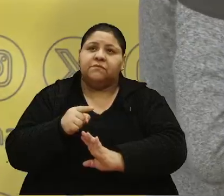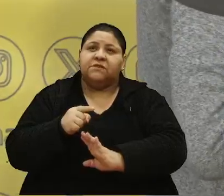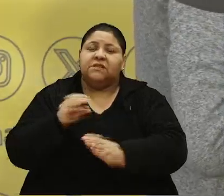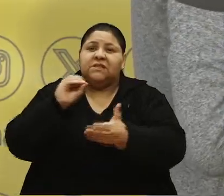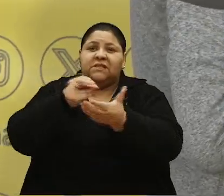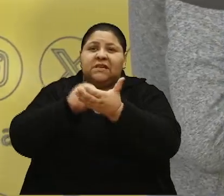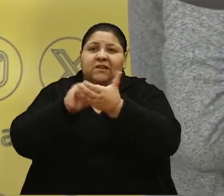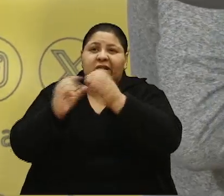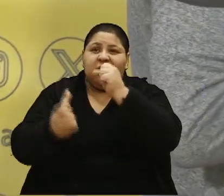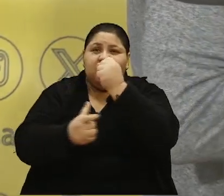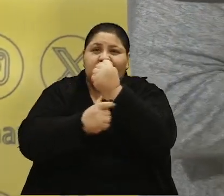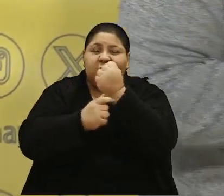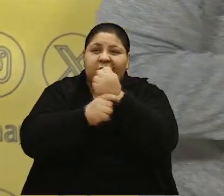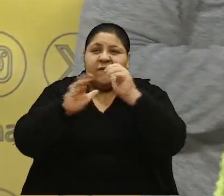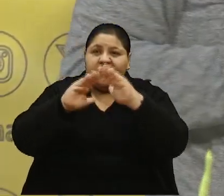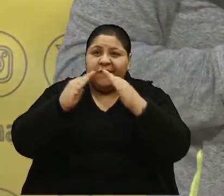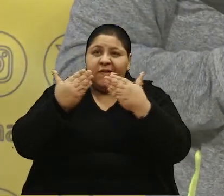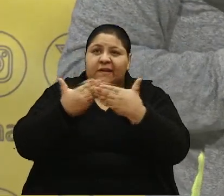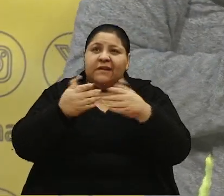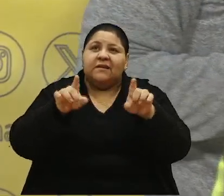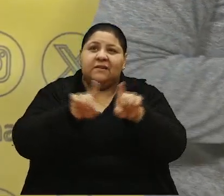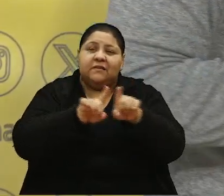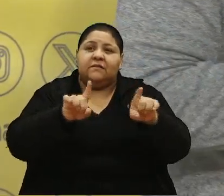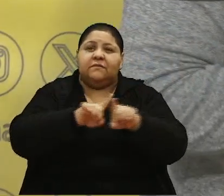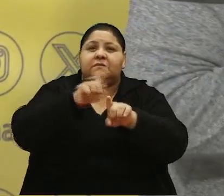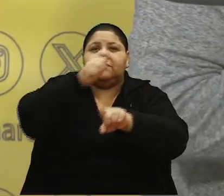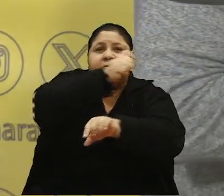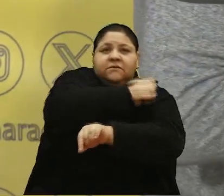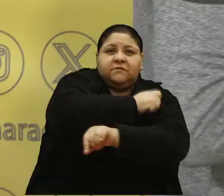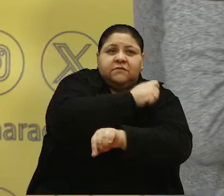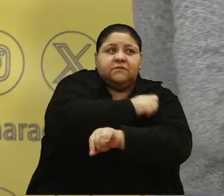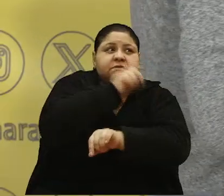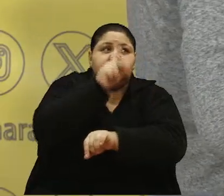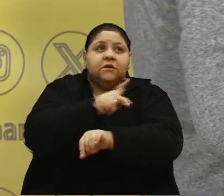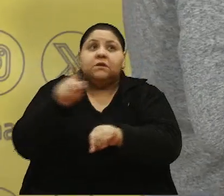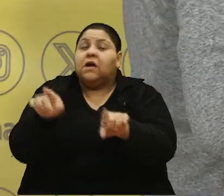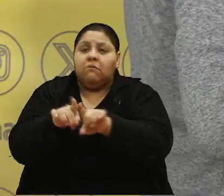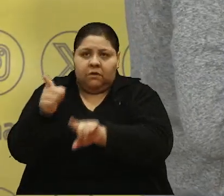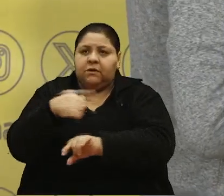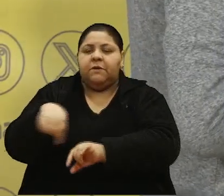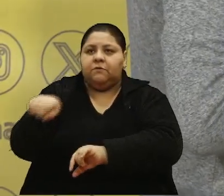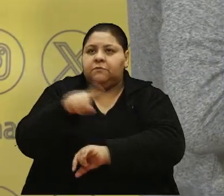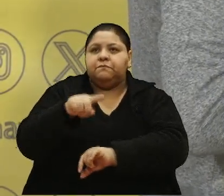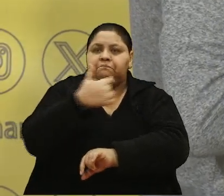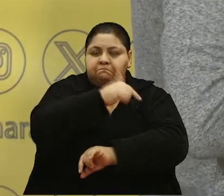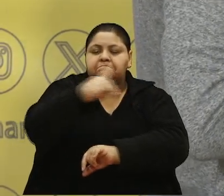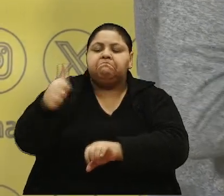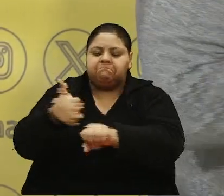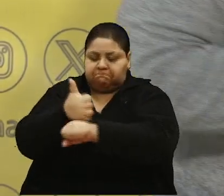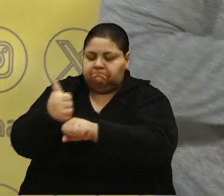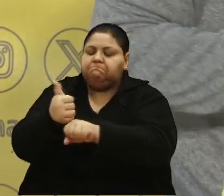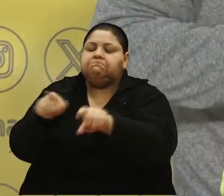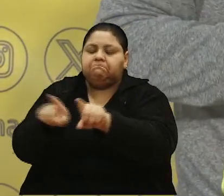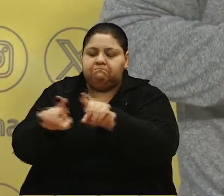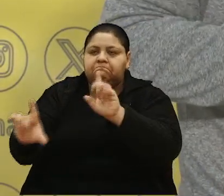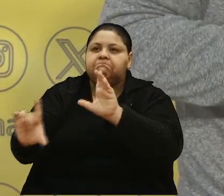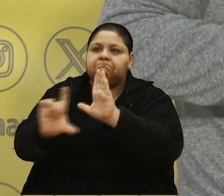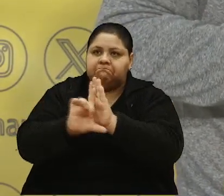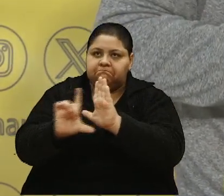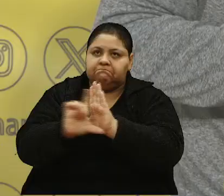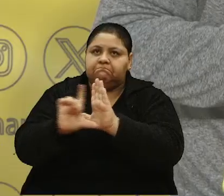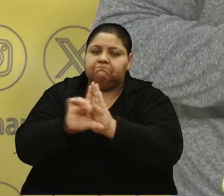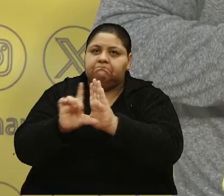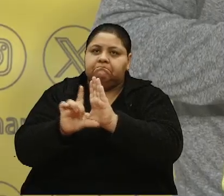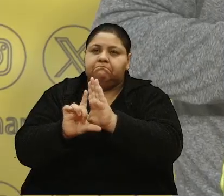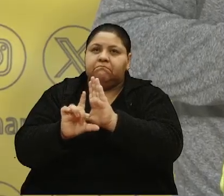insegurança nas escolas públicas, tanto para alunos como para professores e demais servidores. E tem uma lei, projeto